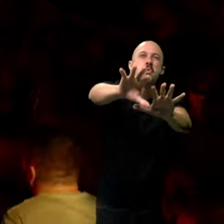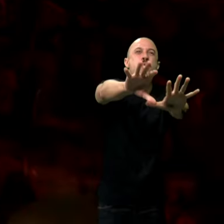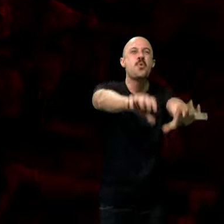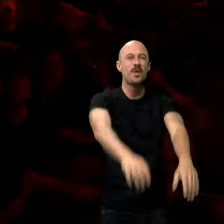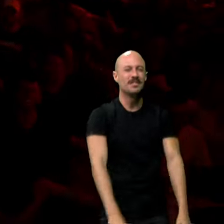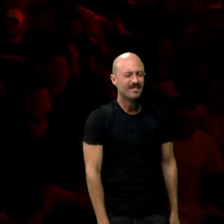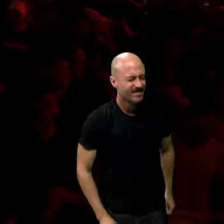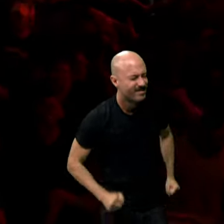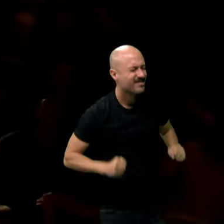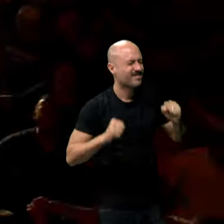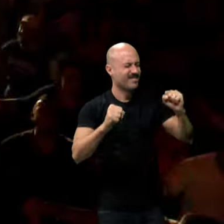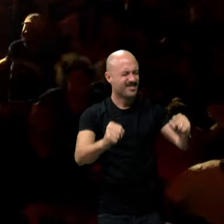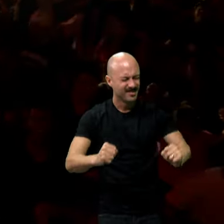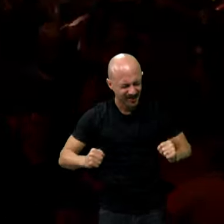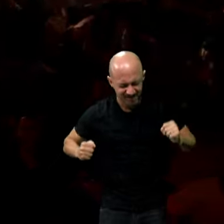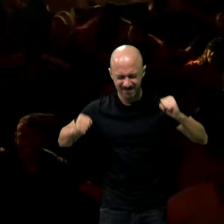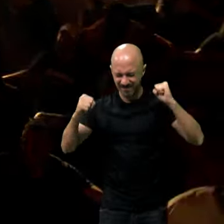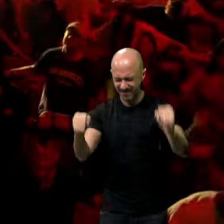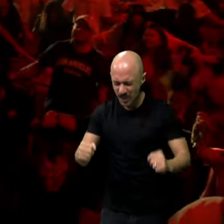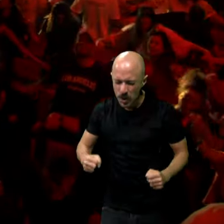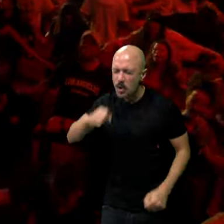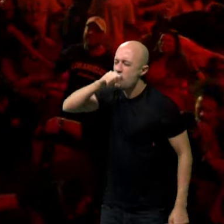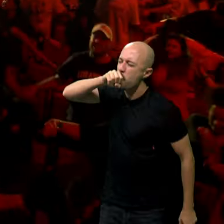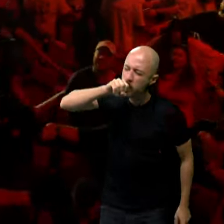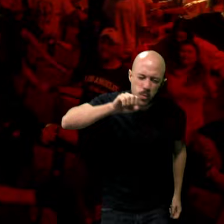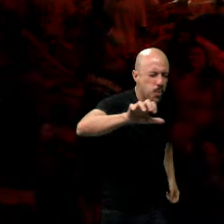Lá atrás, lá em cima, receba.